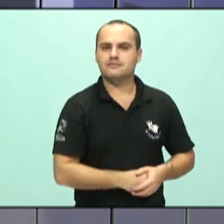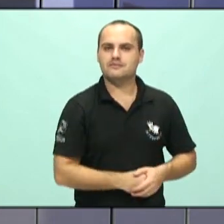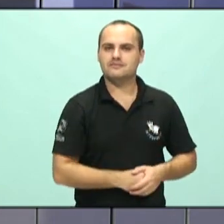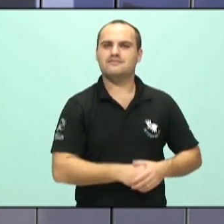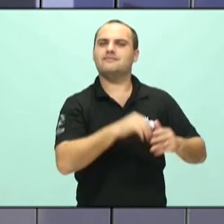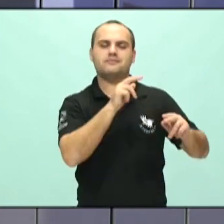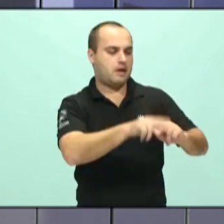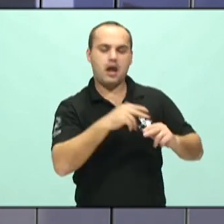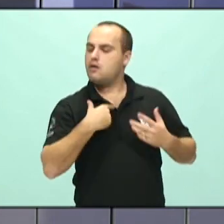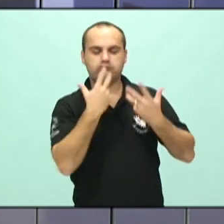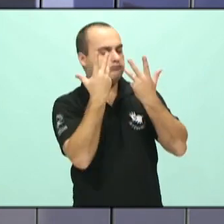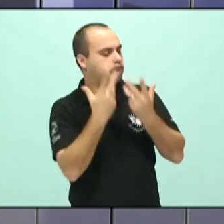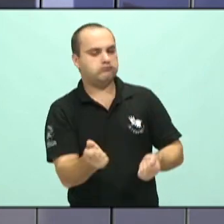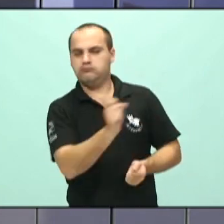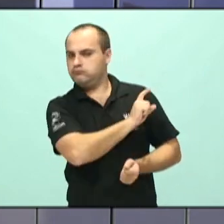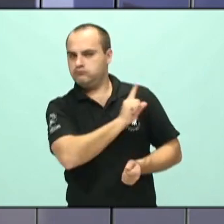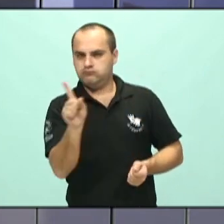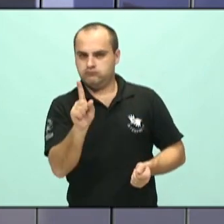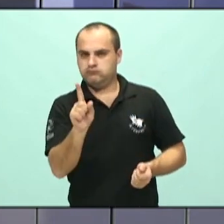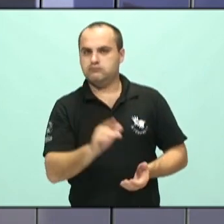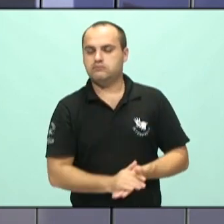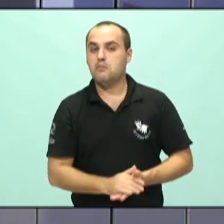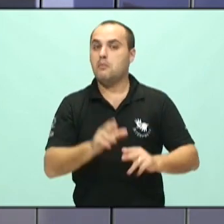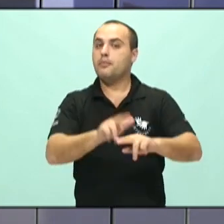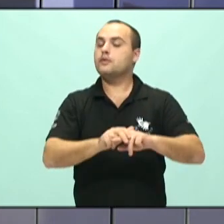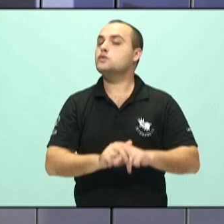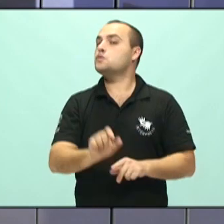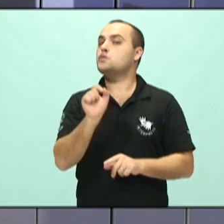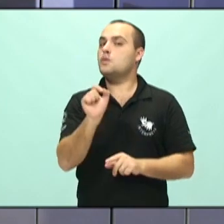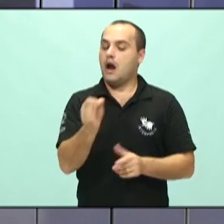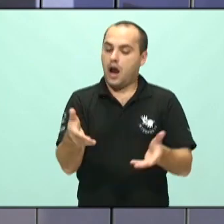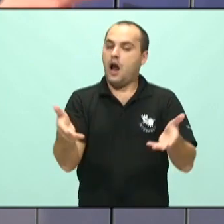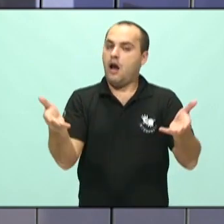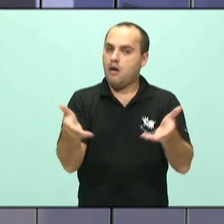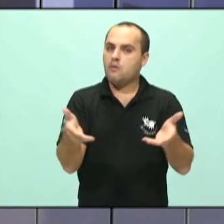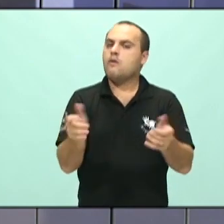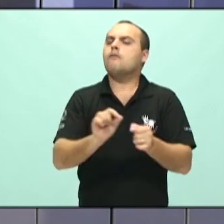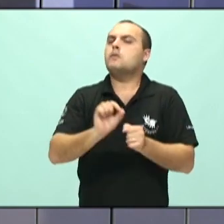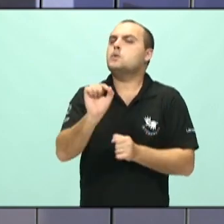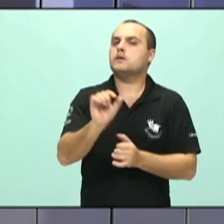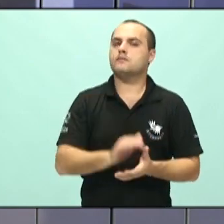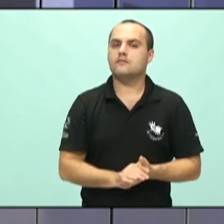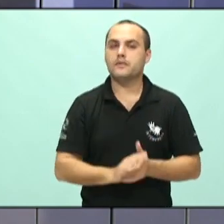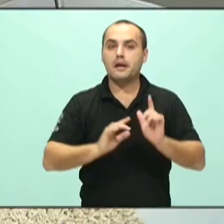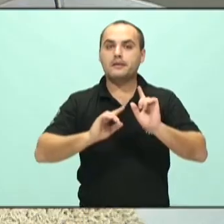me submeti a isso, entende? Então agora, o que a gente está fazendo? Aí depois teve